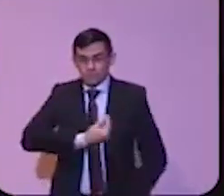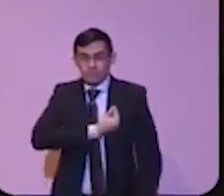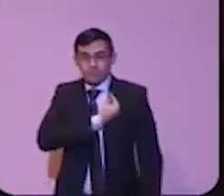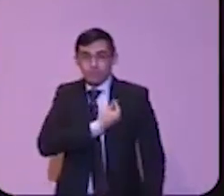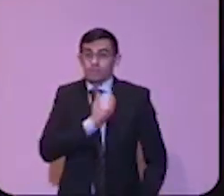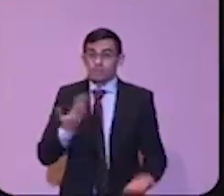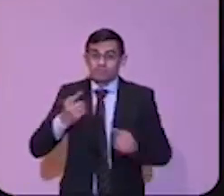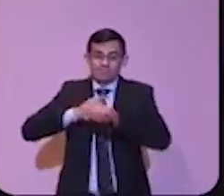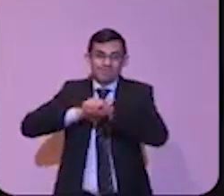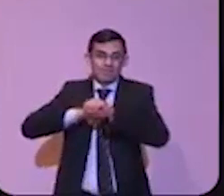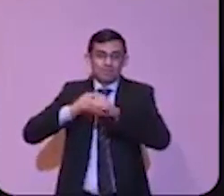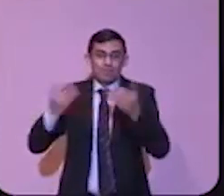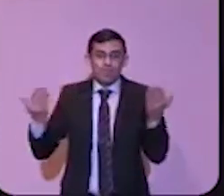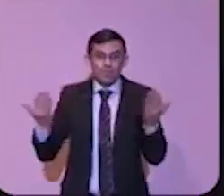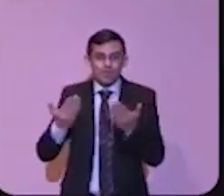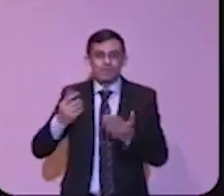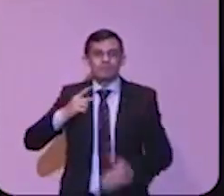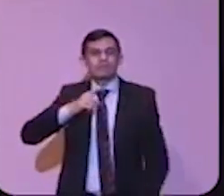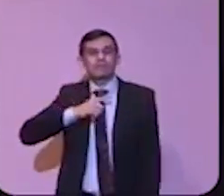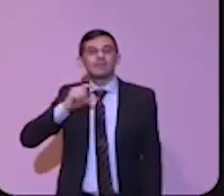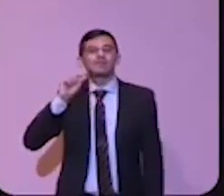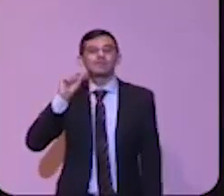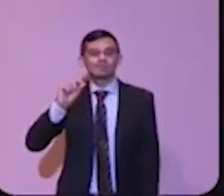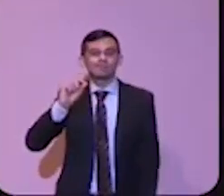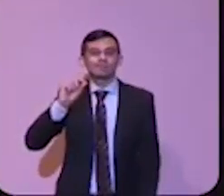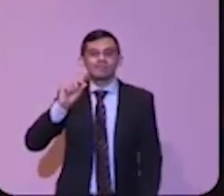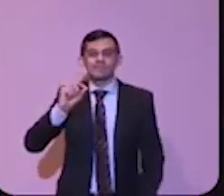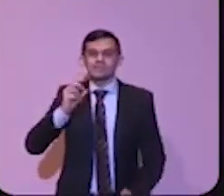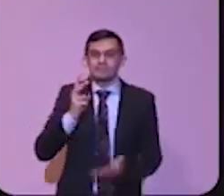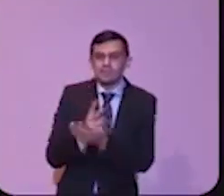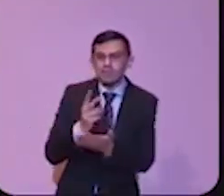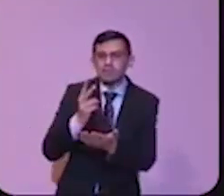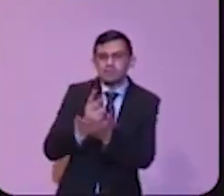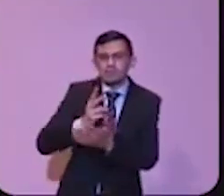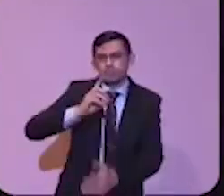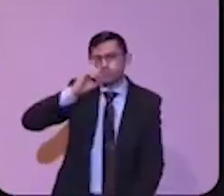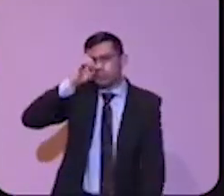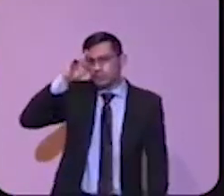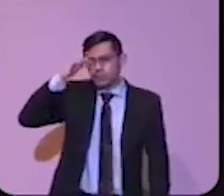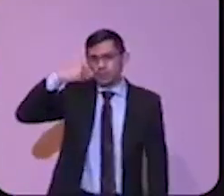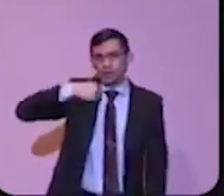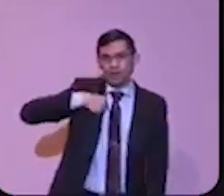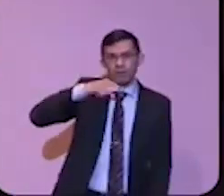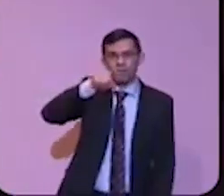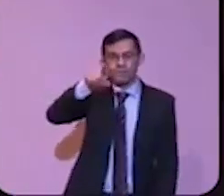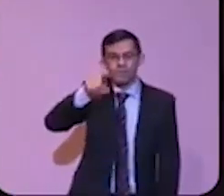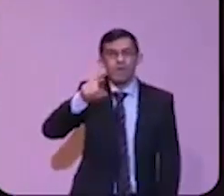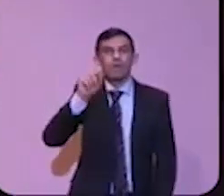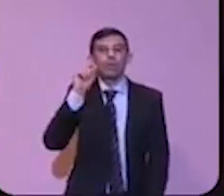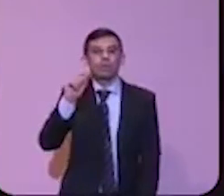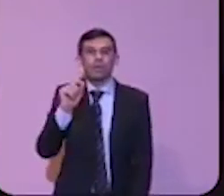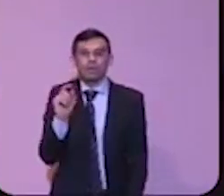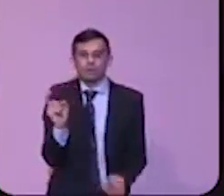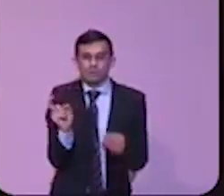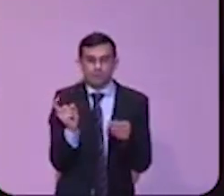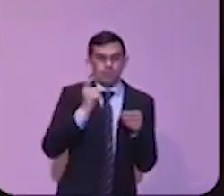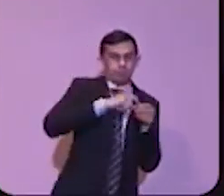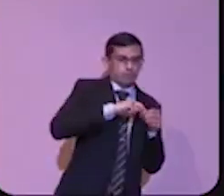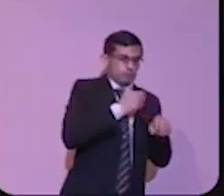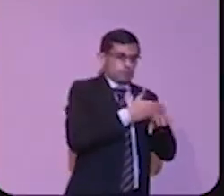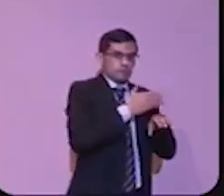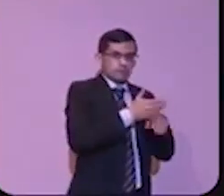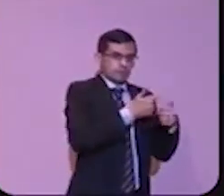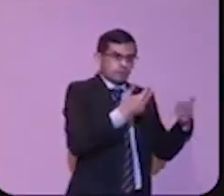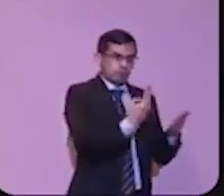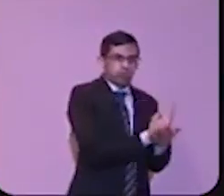vivendo, parece que há uma tendência a cada um de nós voltar a antigas